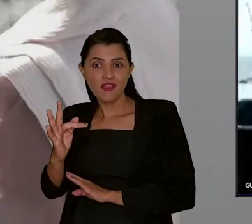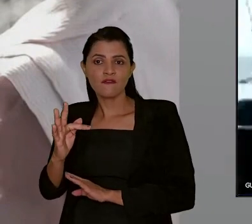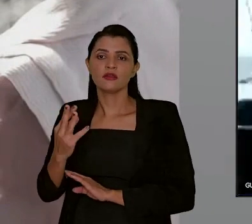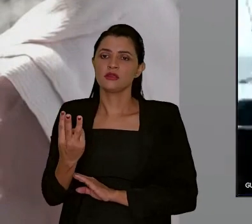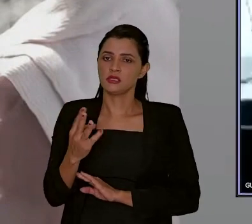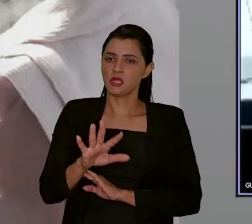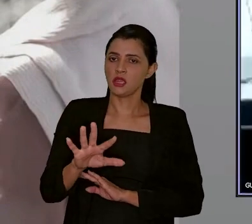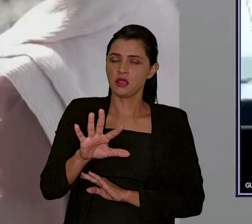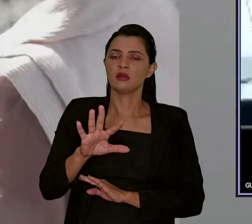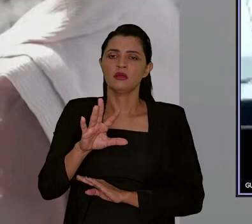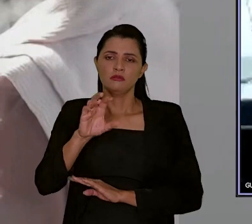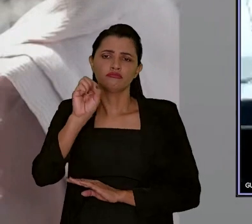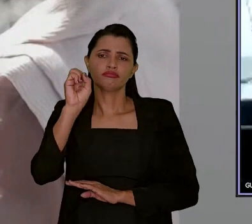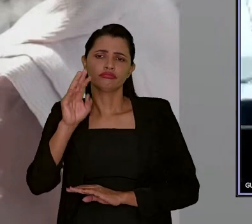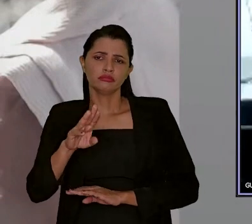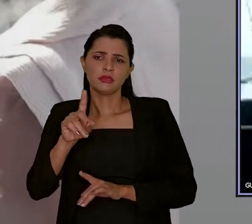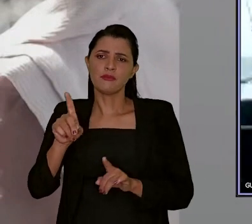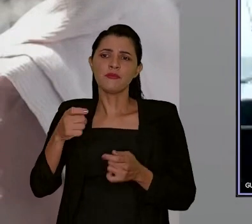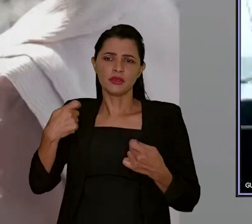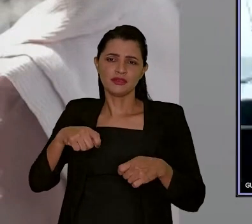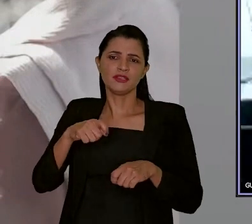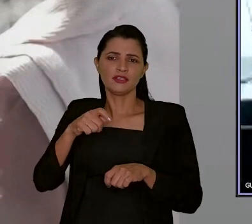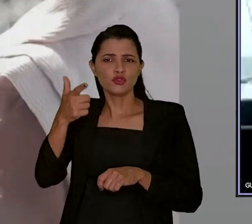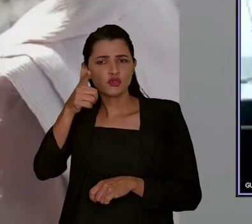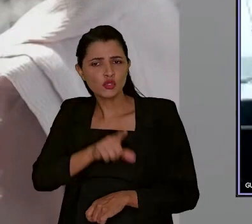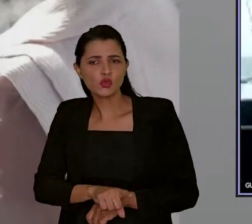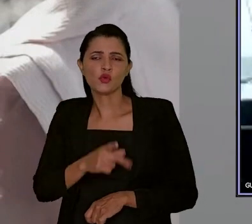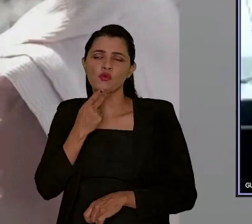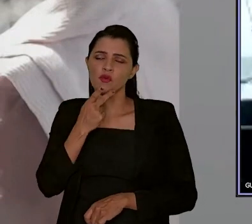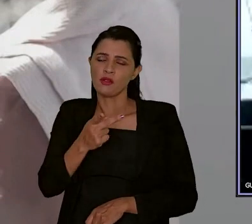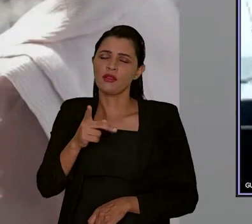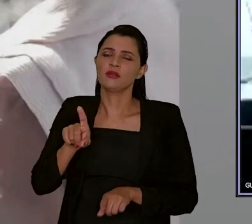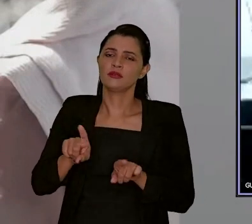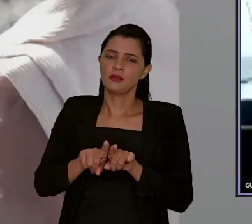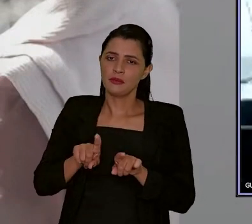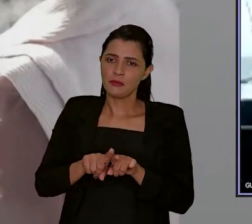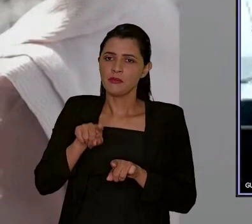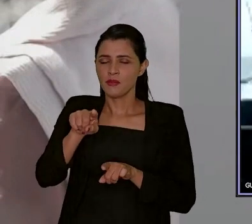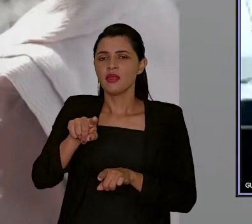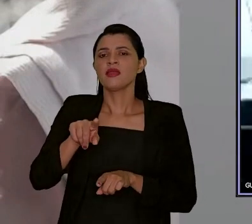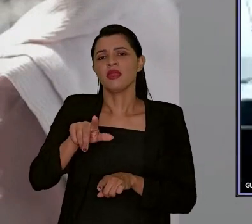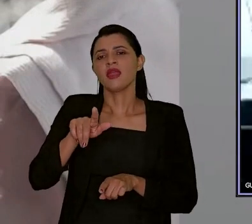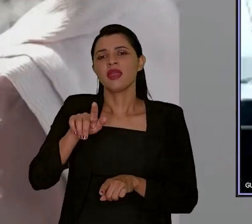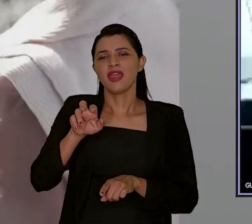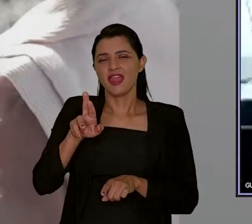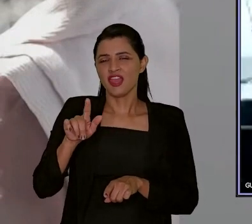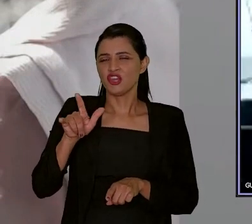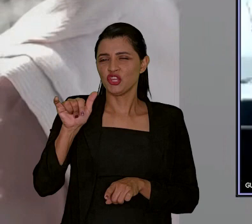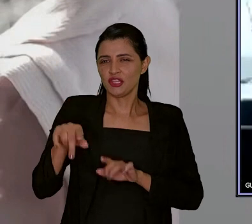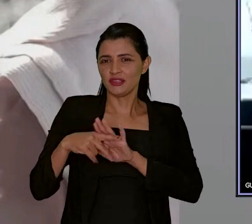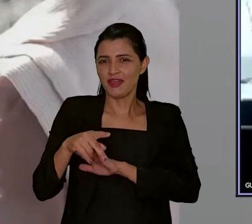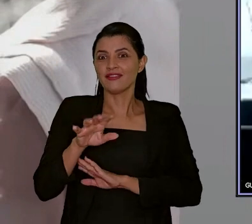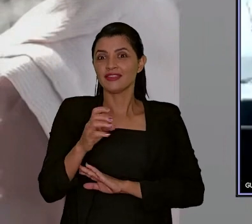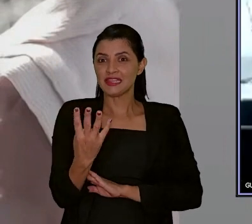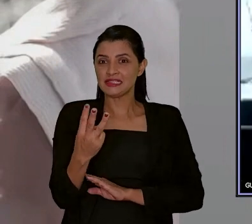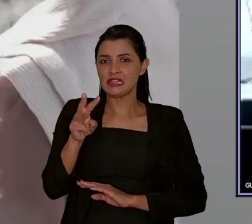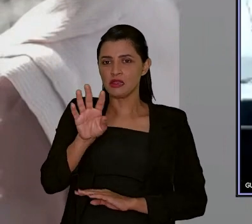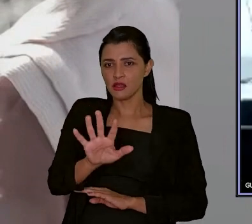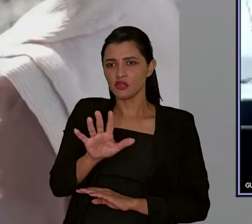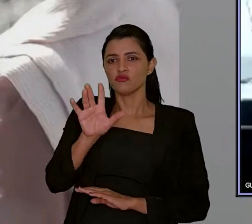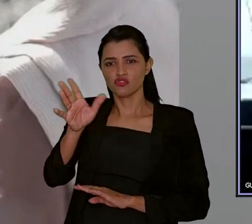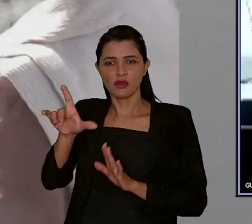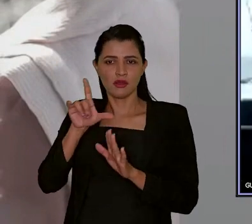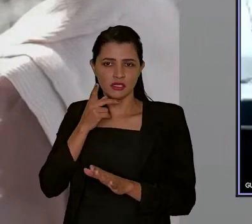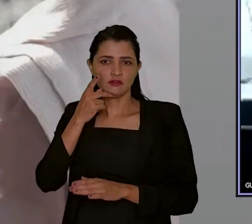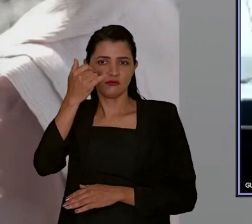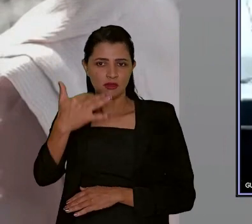obviamente, deixar de, mais uma vez, mencionar a desembargadora Inês Virgínia, que integra a 3ª Região, que já foi anteriormente citado. Também não